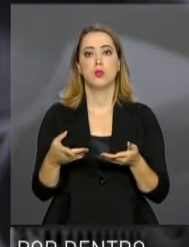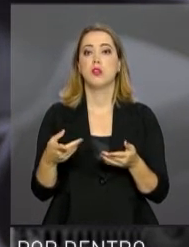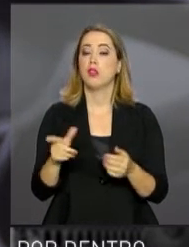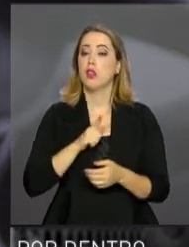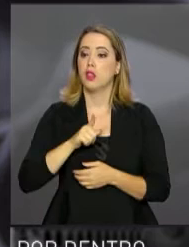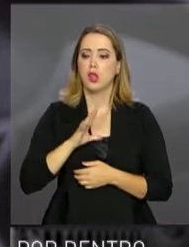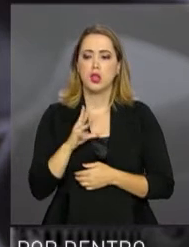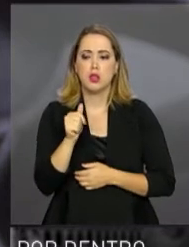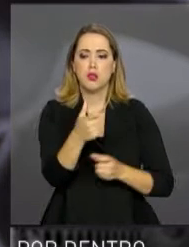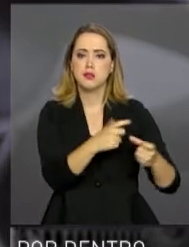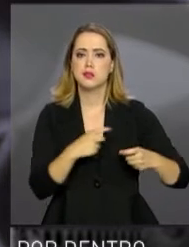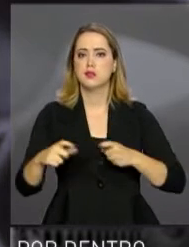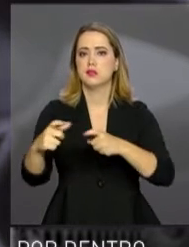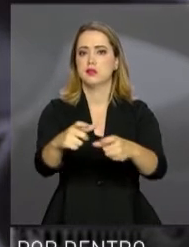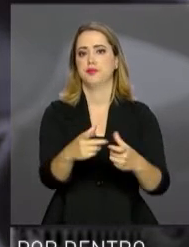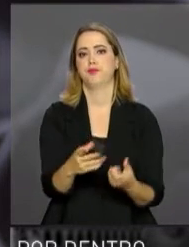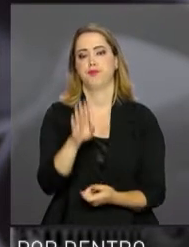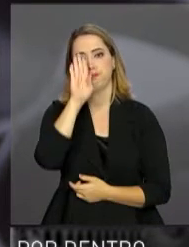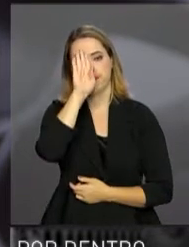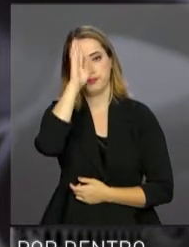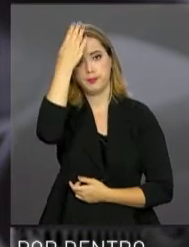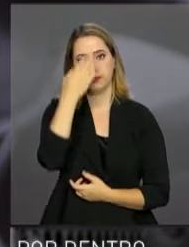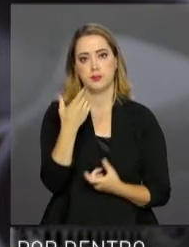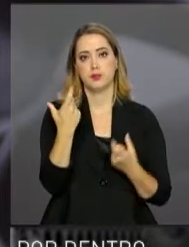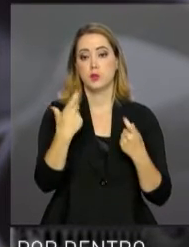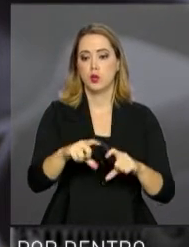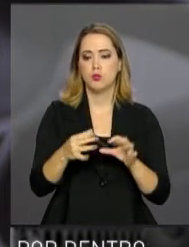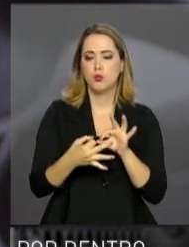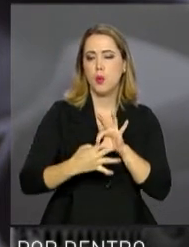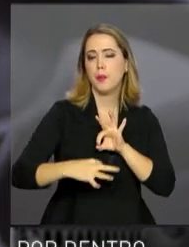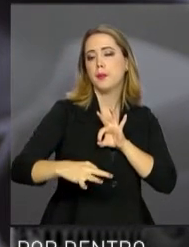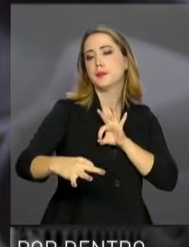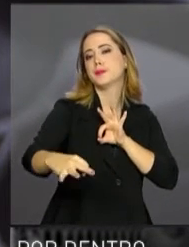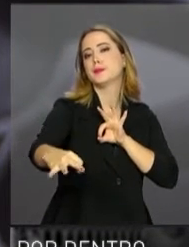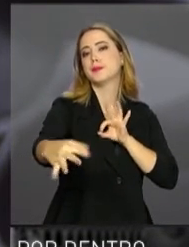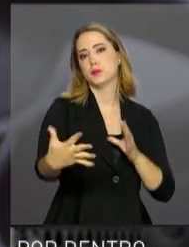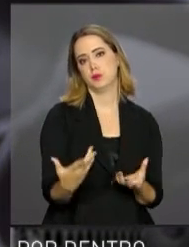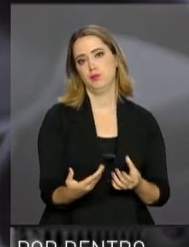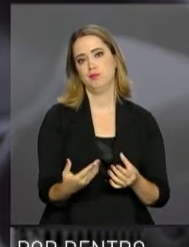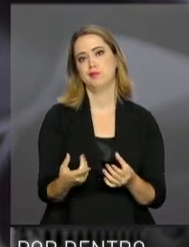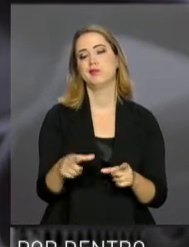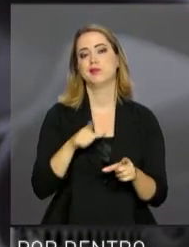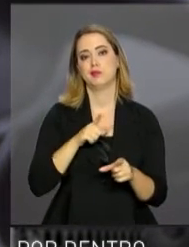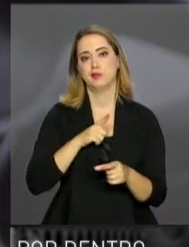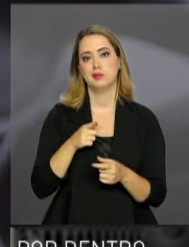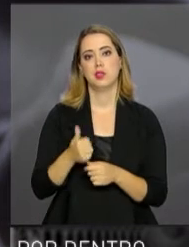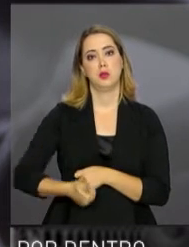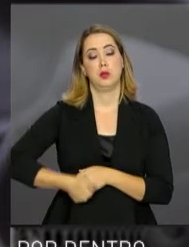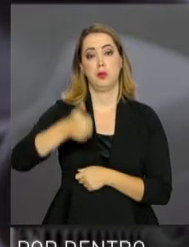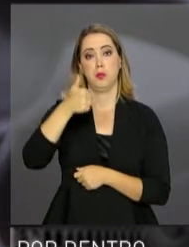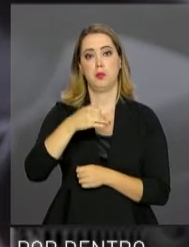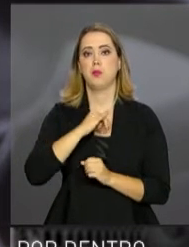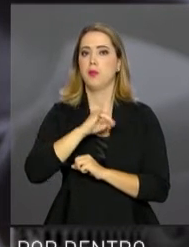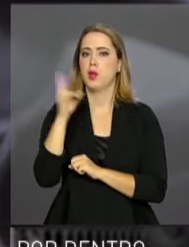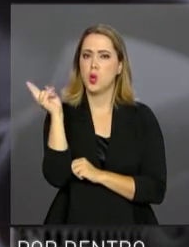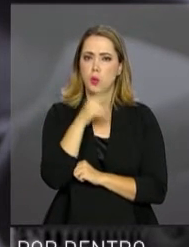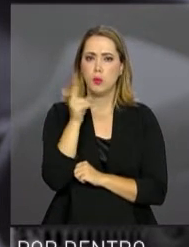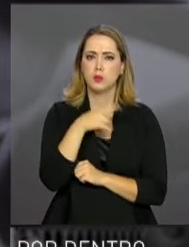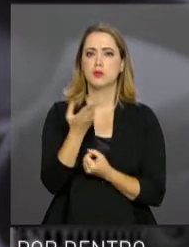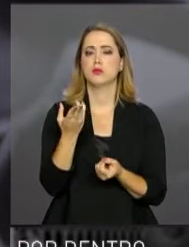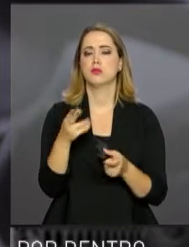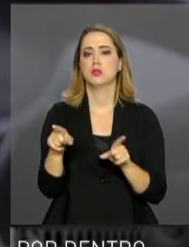diversos cantos do Brasil, principalmente aqueles mais longínquos, que terão maior agilidade e maior